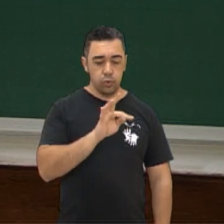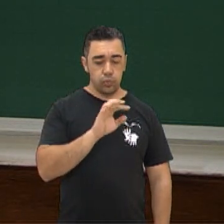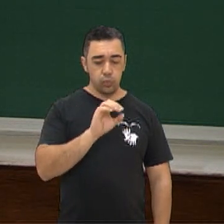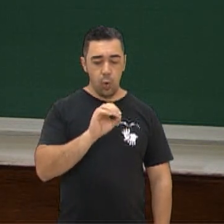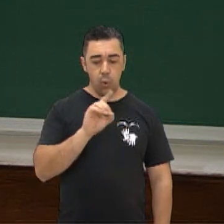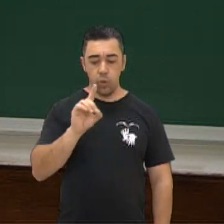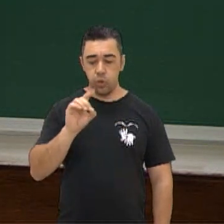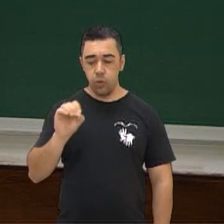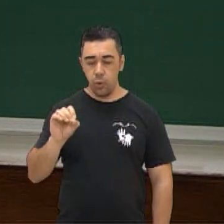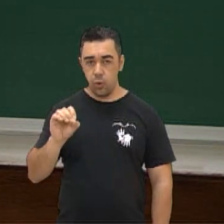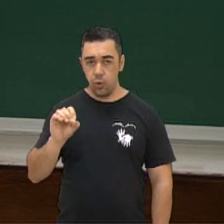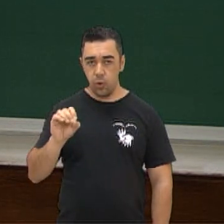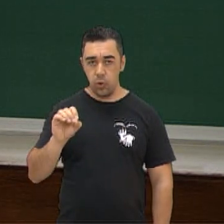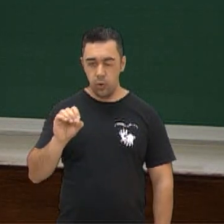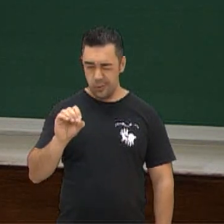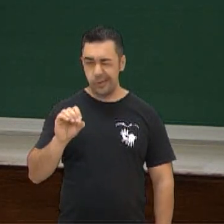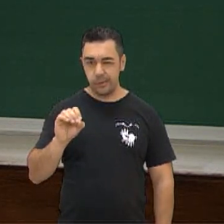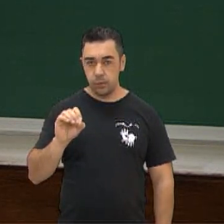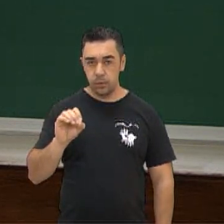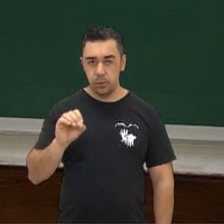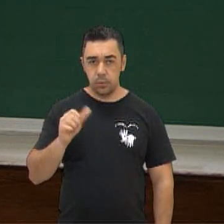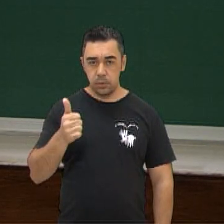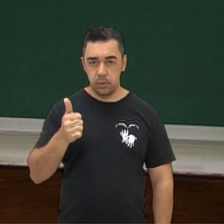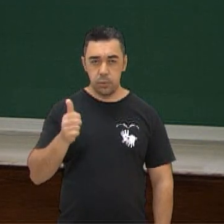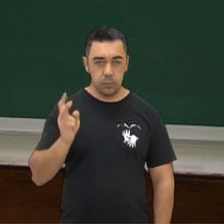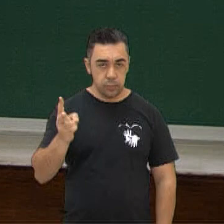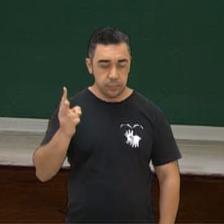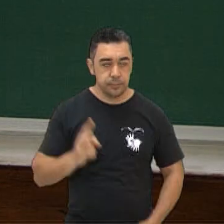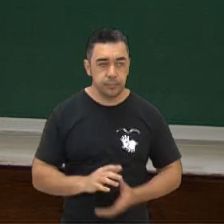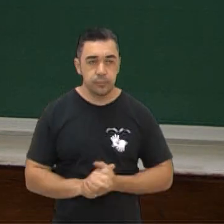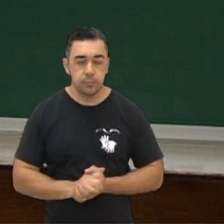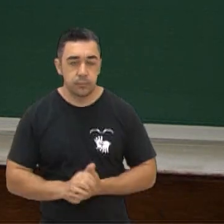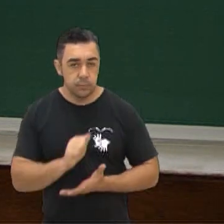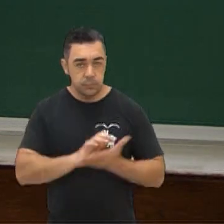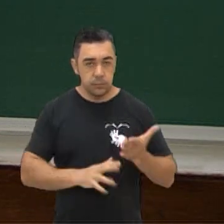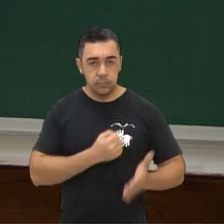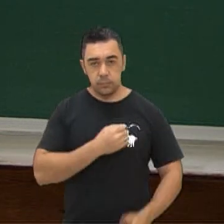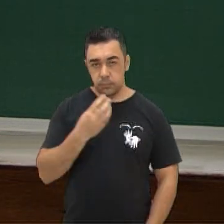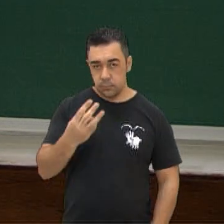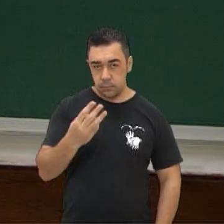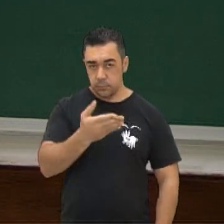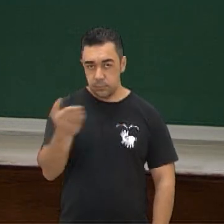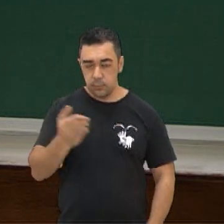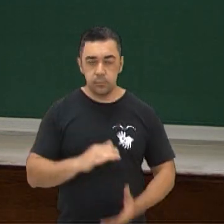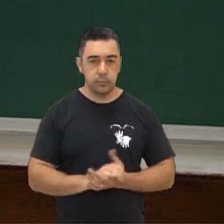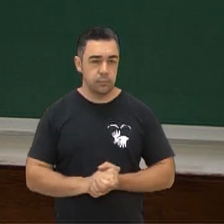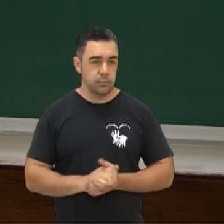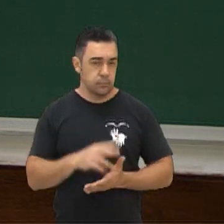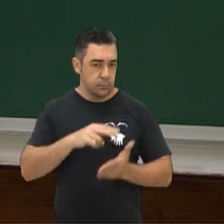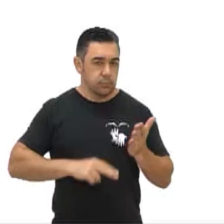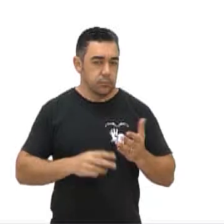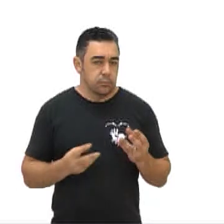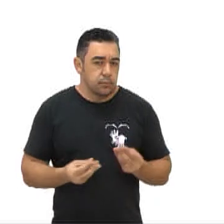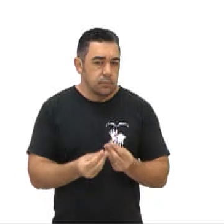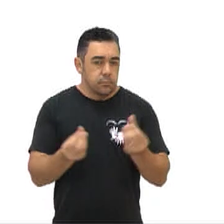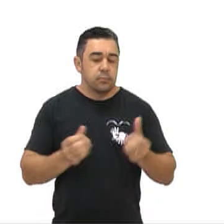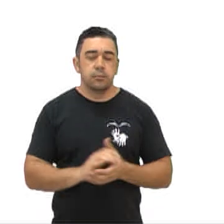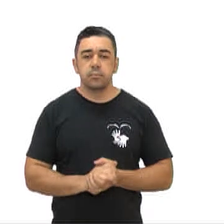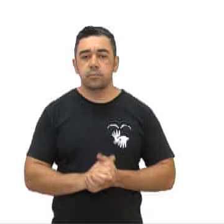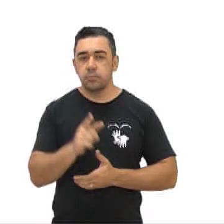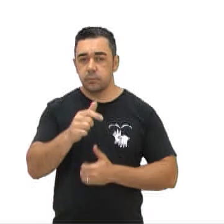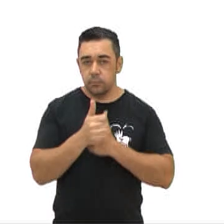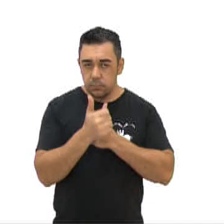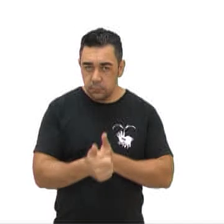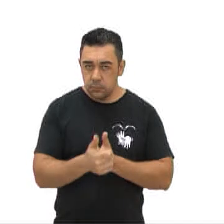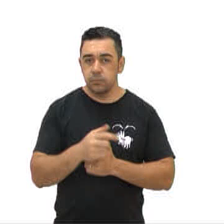a outra é D, ok? Então sigamos. Atividade 3, refinando nossa leitura. A partir da sua